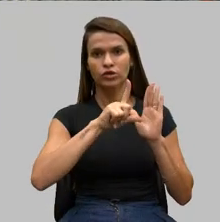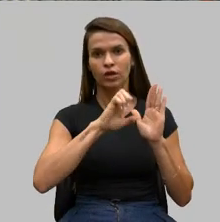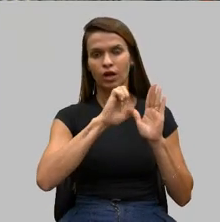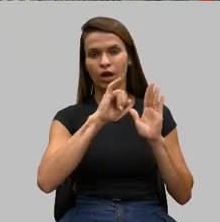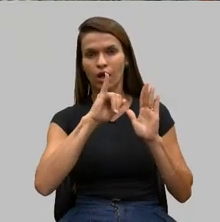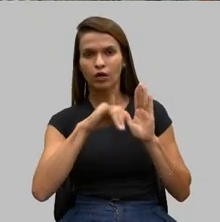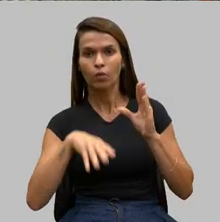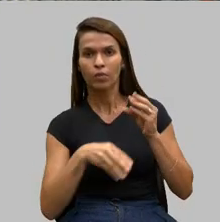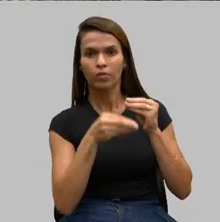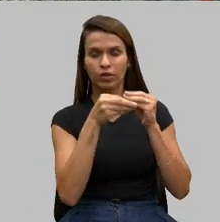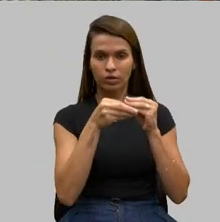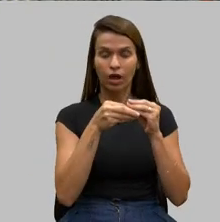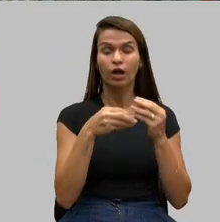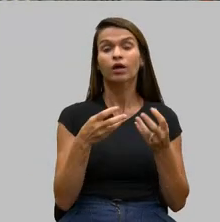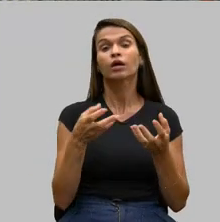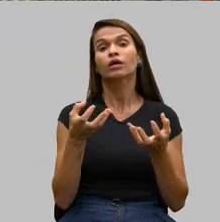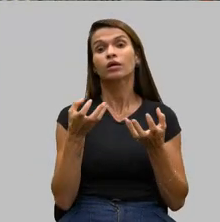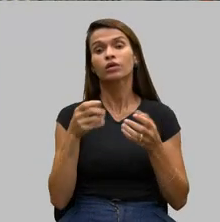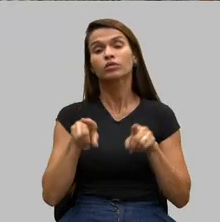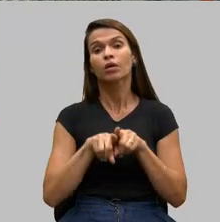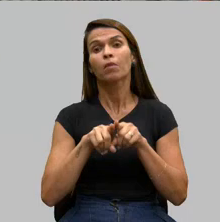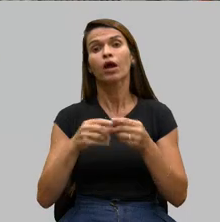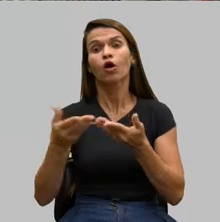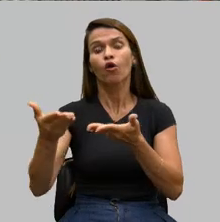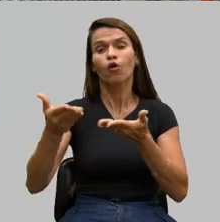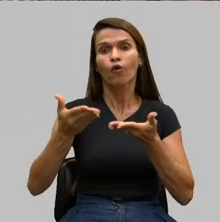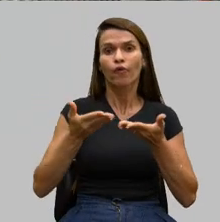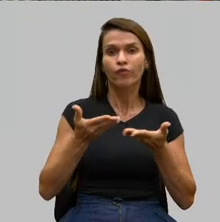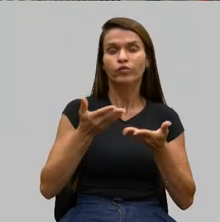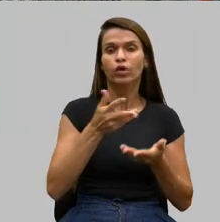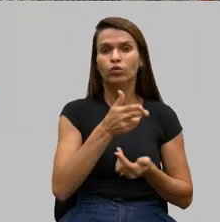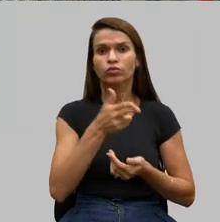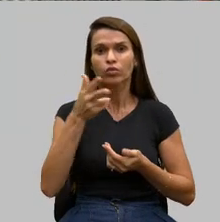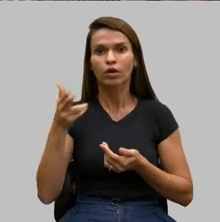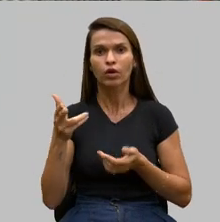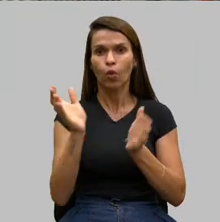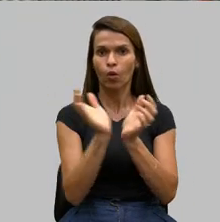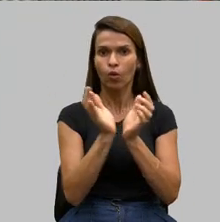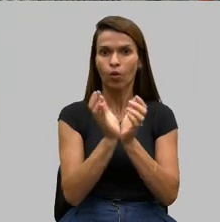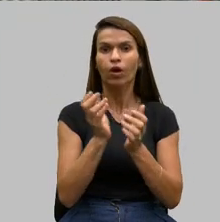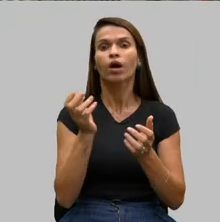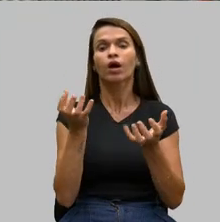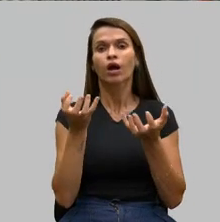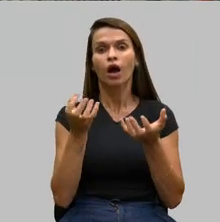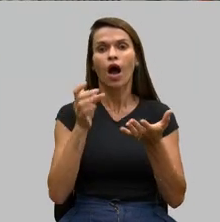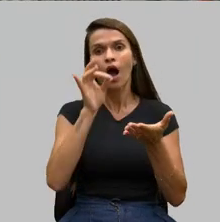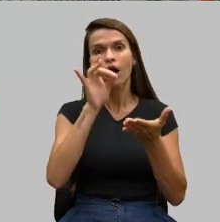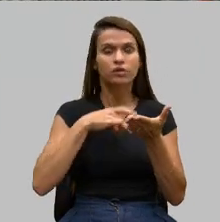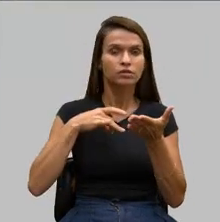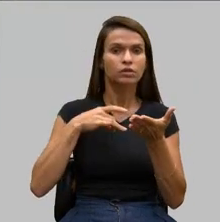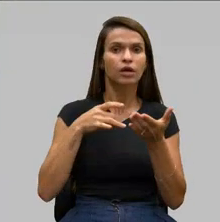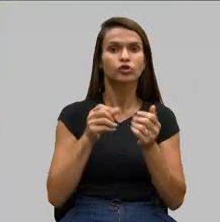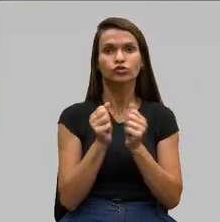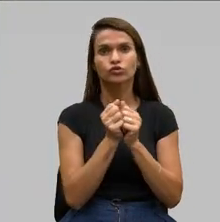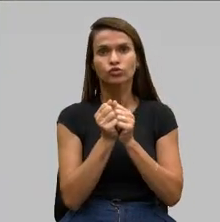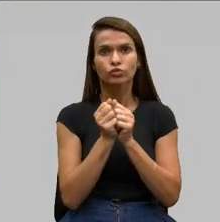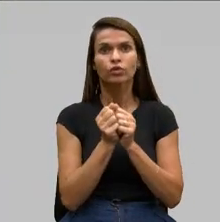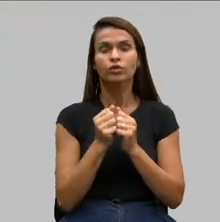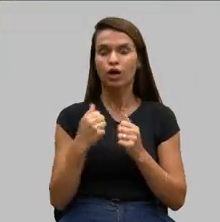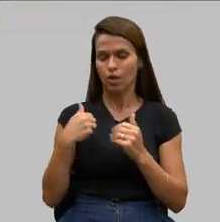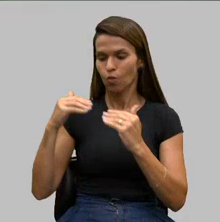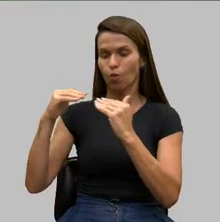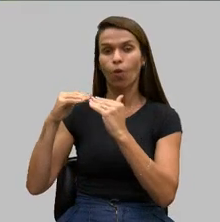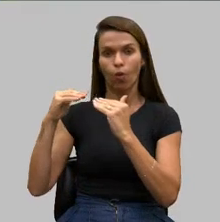Versa sobre o tema e gostaria de convidar os pares aqui da comissão que queiram assinar comigo para fazê-lo eu quero assinar e concordo com o